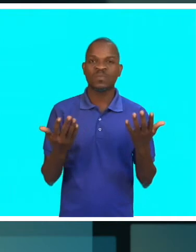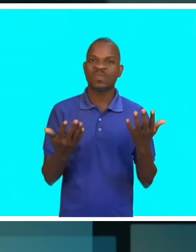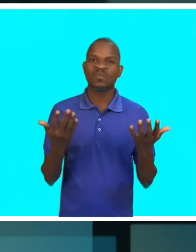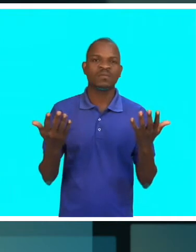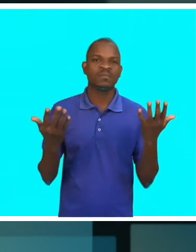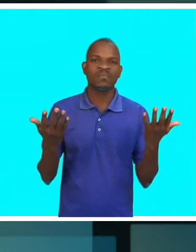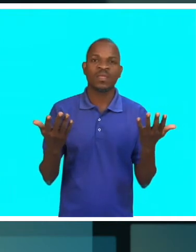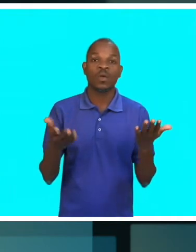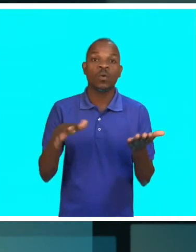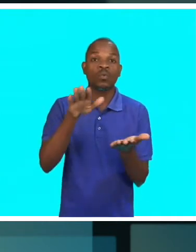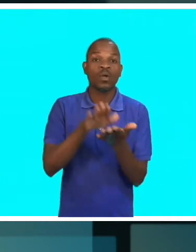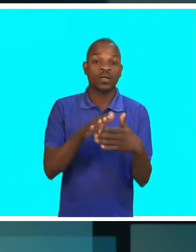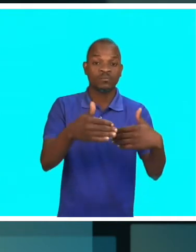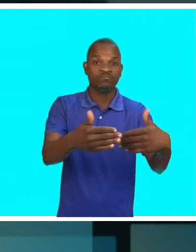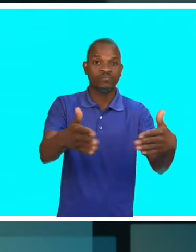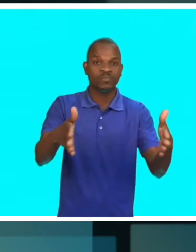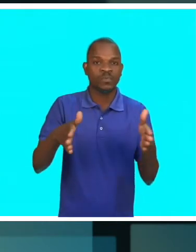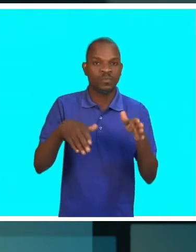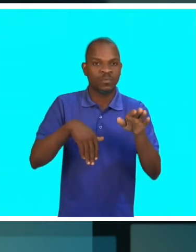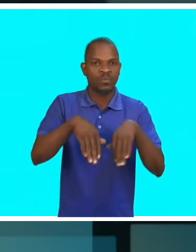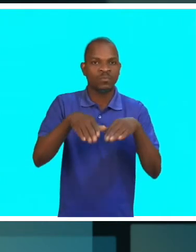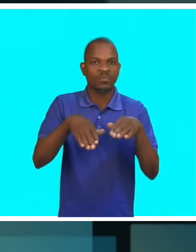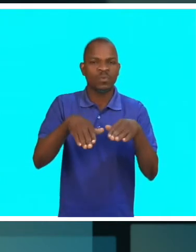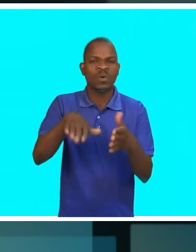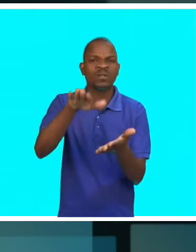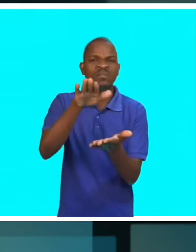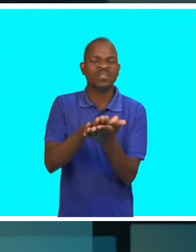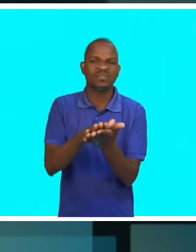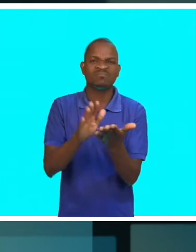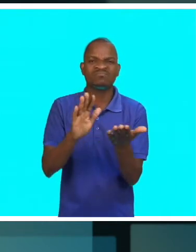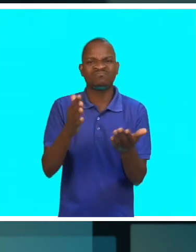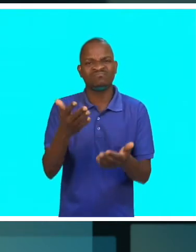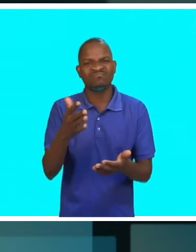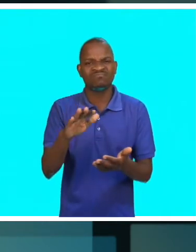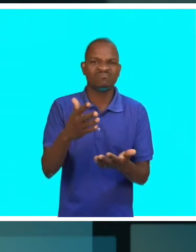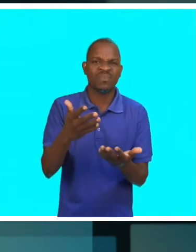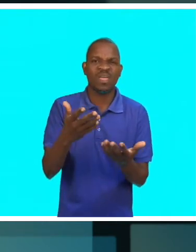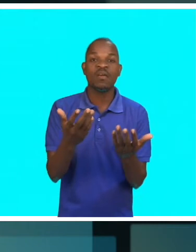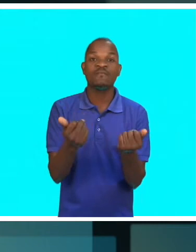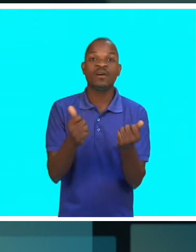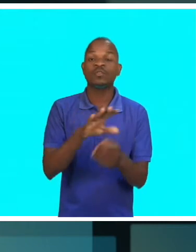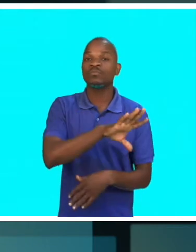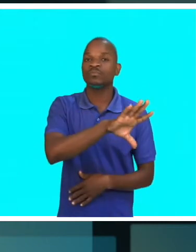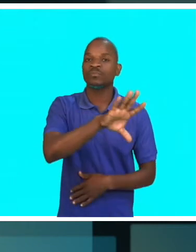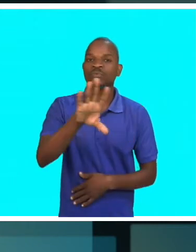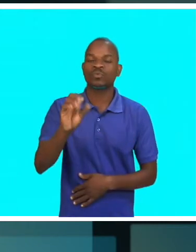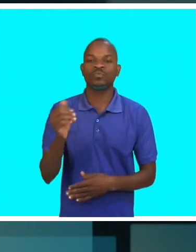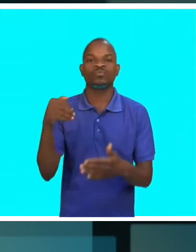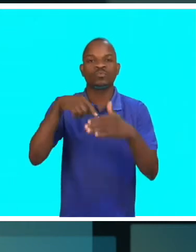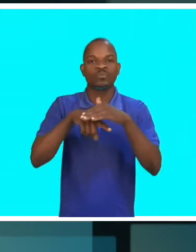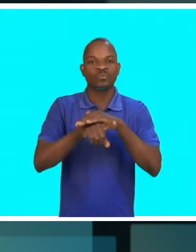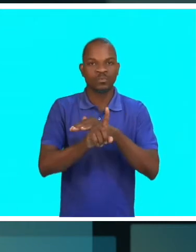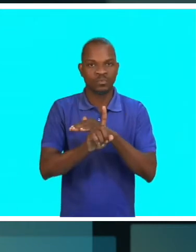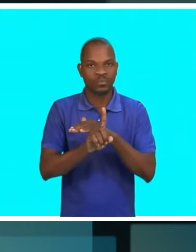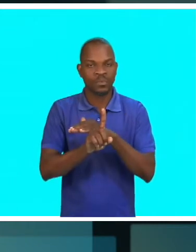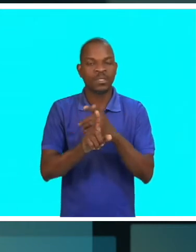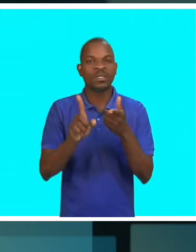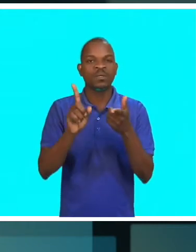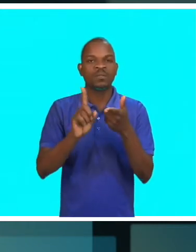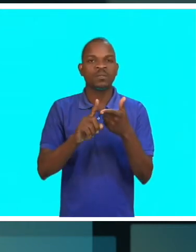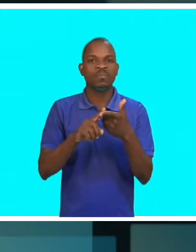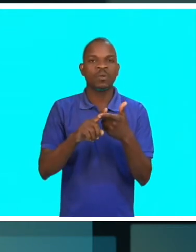Partindo do princípio que é um campo que estava localizado num local mais ou menos acessível para